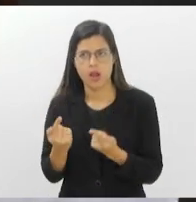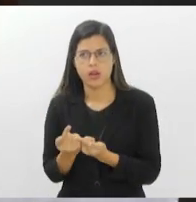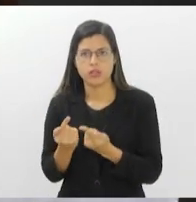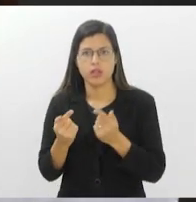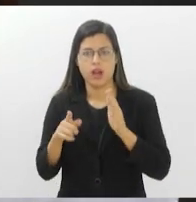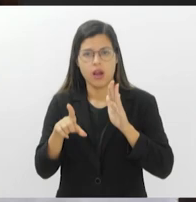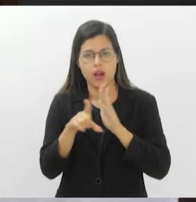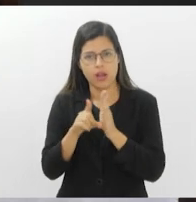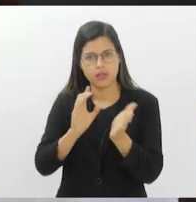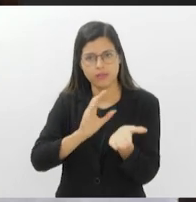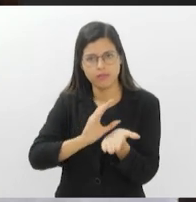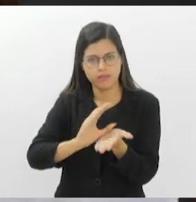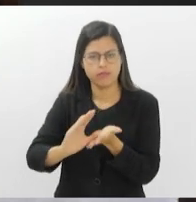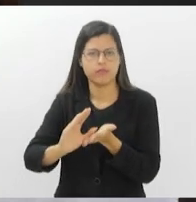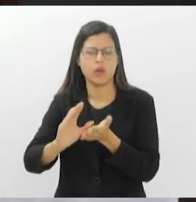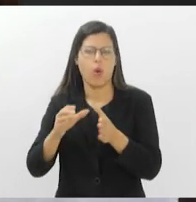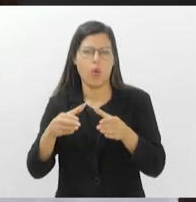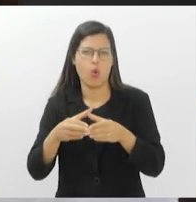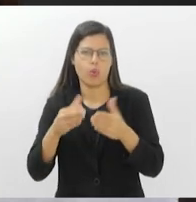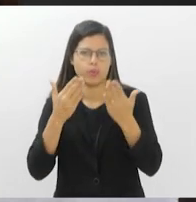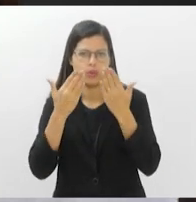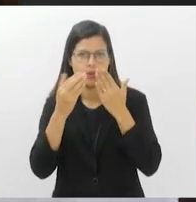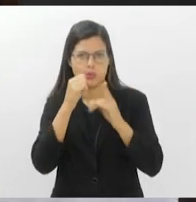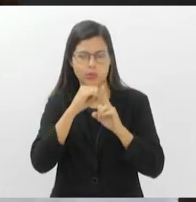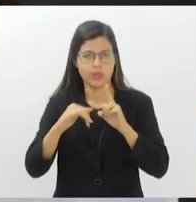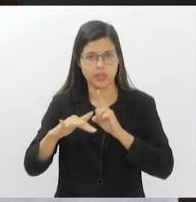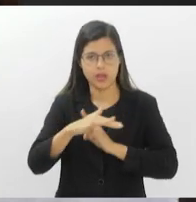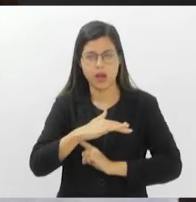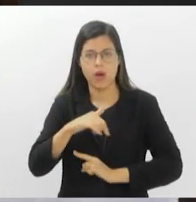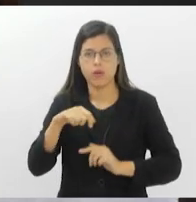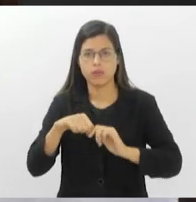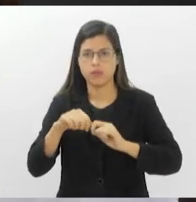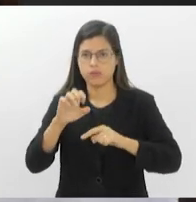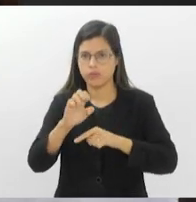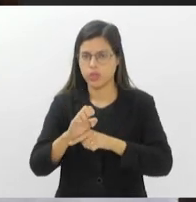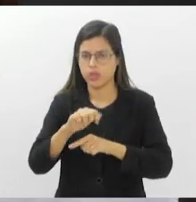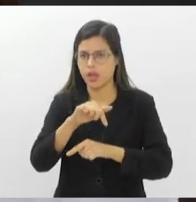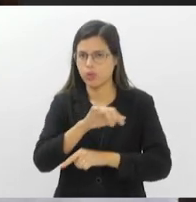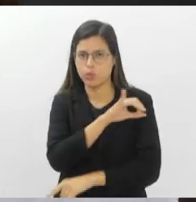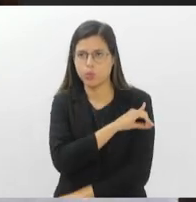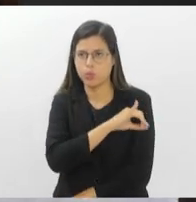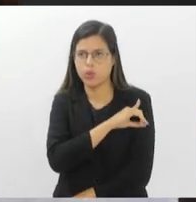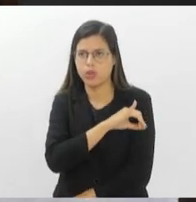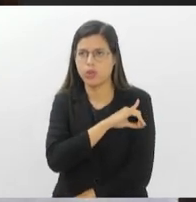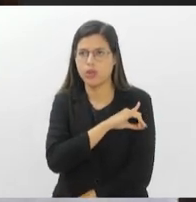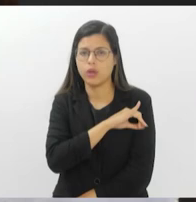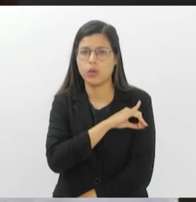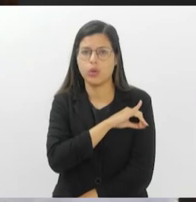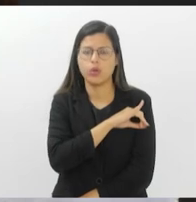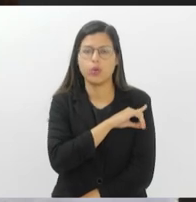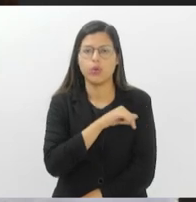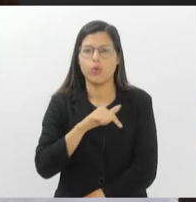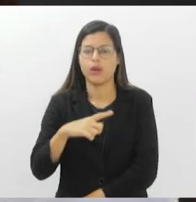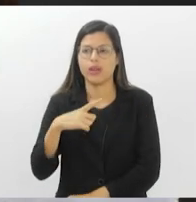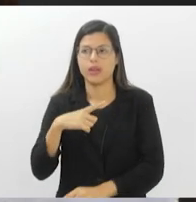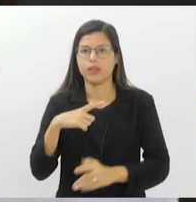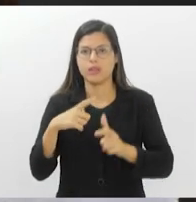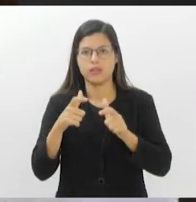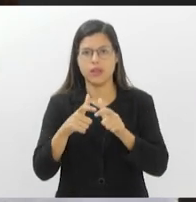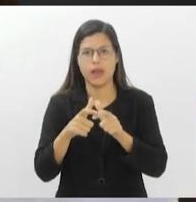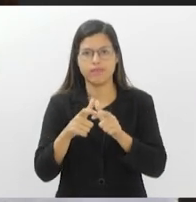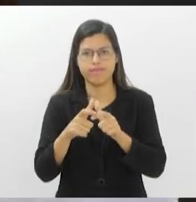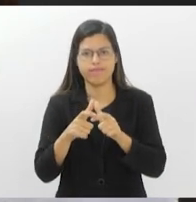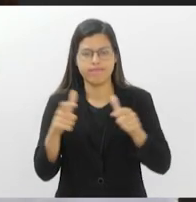da rede de atenção psicossocial, que fez com que hoje o Estado do Rio de Janeiro fosse o Estado no Brasil com maior participação